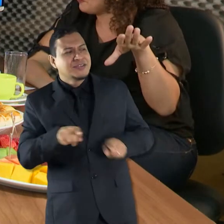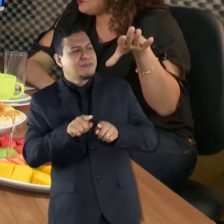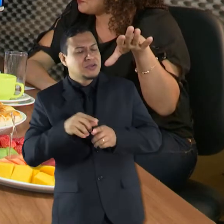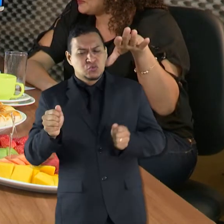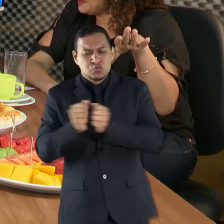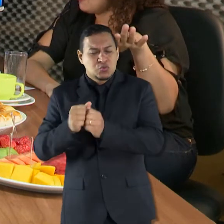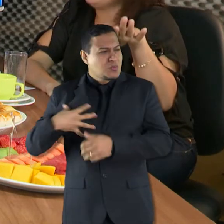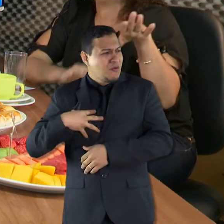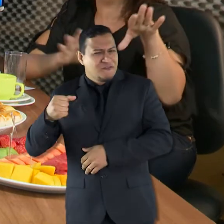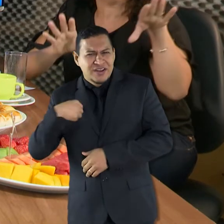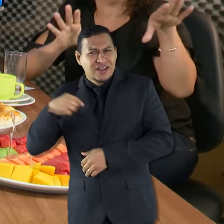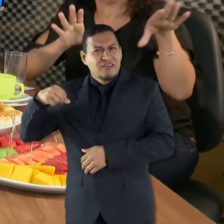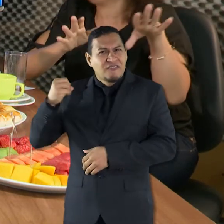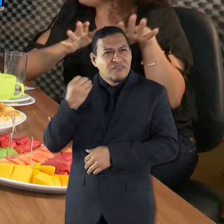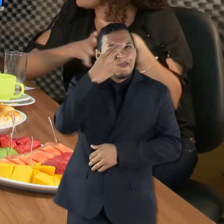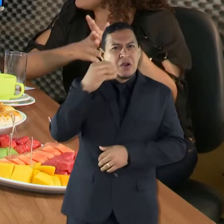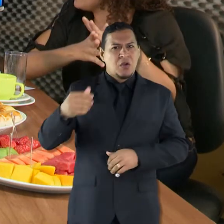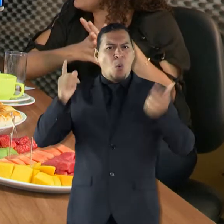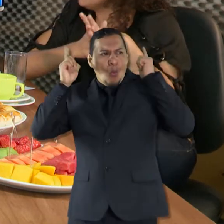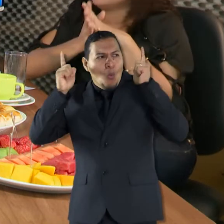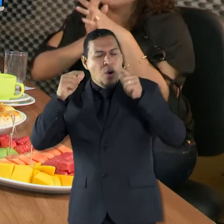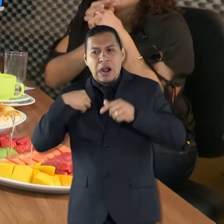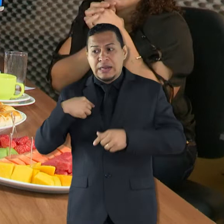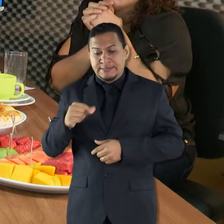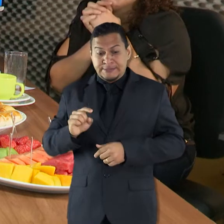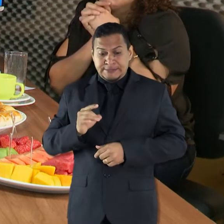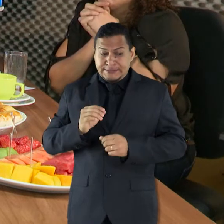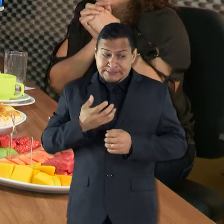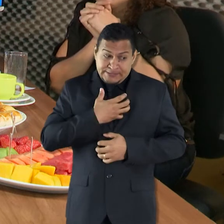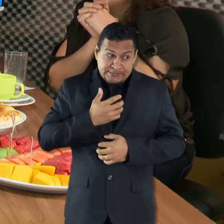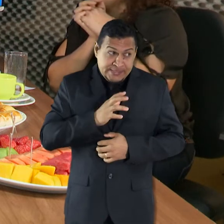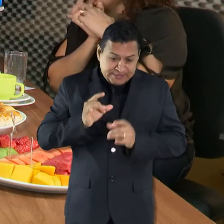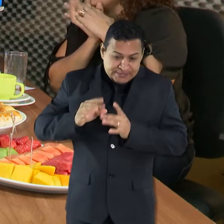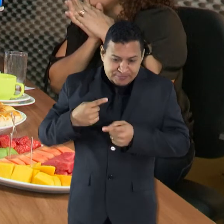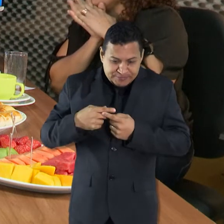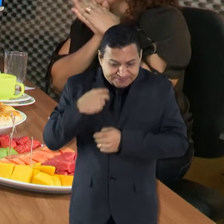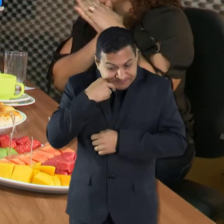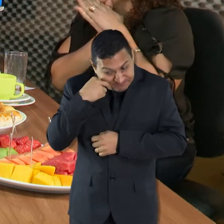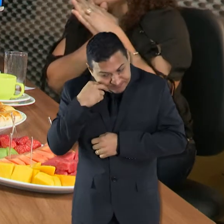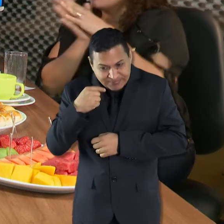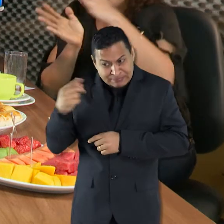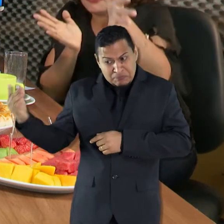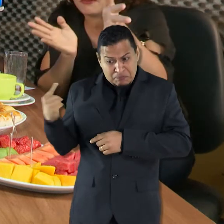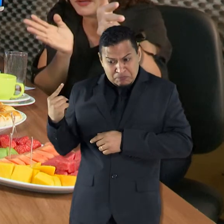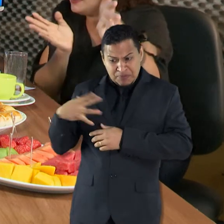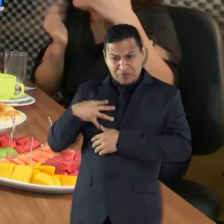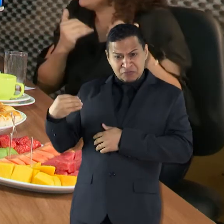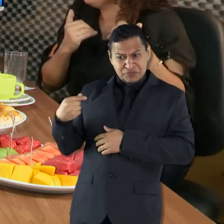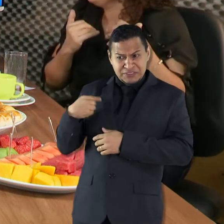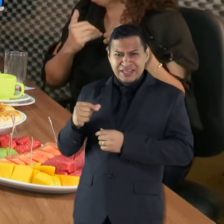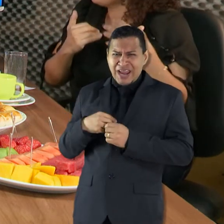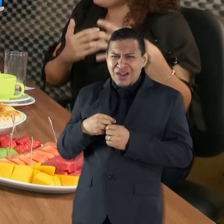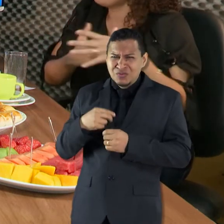aventuras com meu filho, morrendo de medo, meu Deus, que o menino é corajoso demais. Eu digo, meu Deus, eu tô aqui, eu só não vou desistir pra não passar vergonha. Porque meu filho vai e